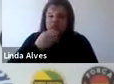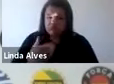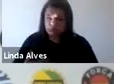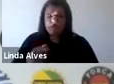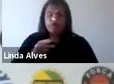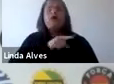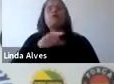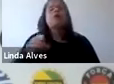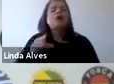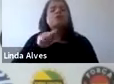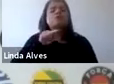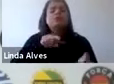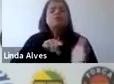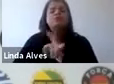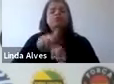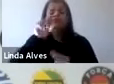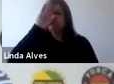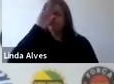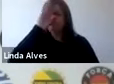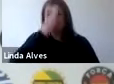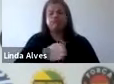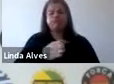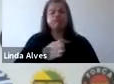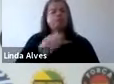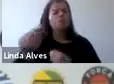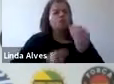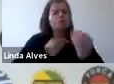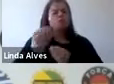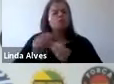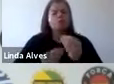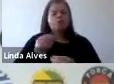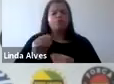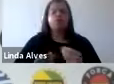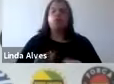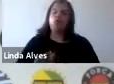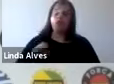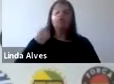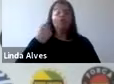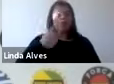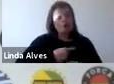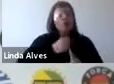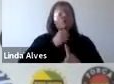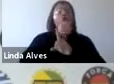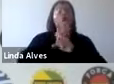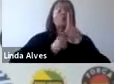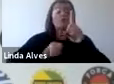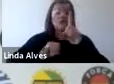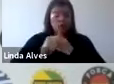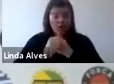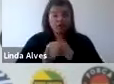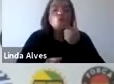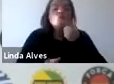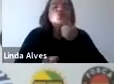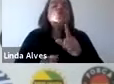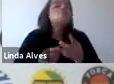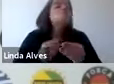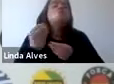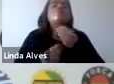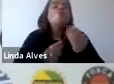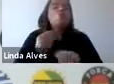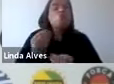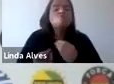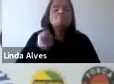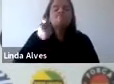dos magos. Como nós aqui, a sociedade civil organizada,